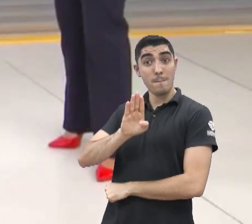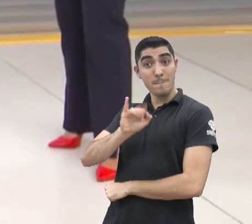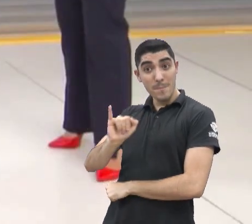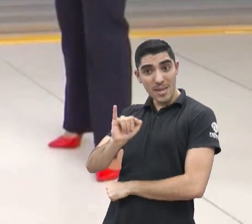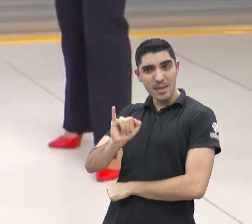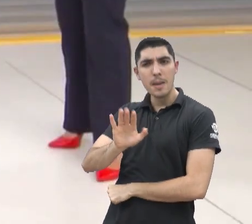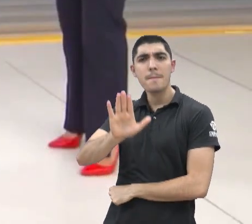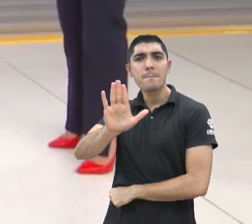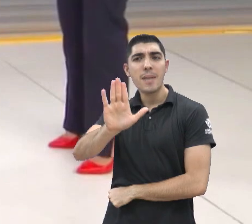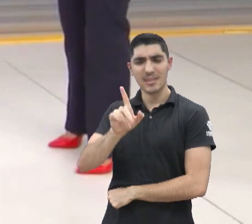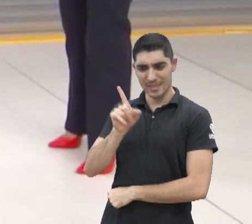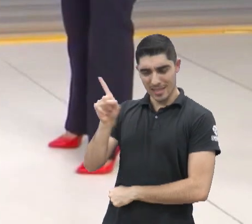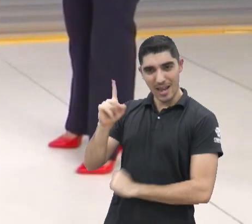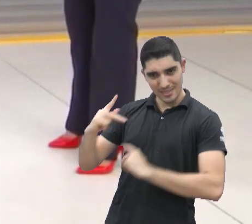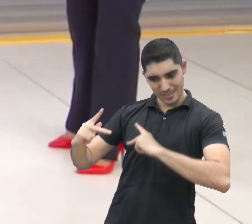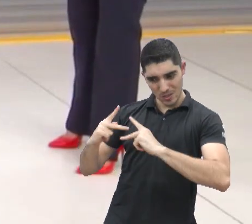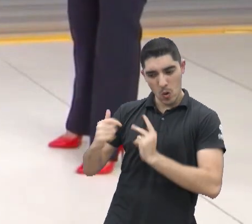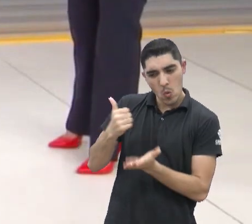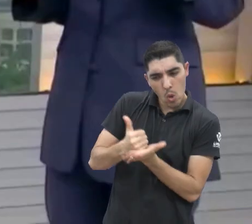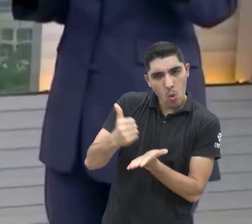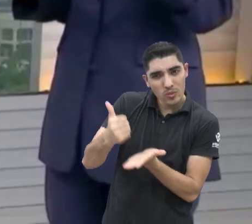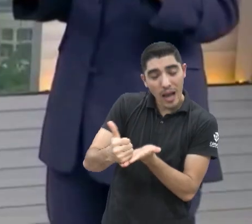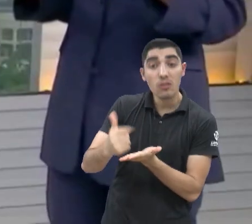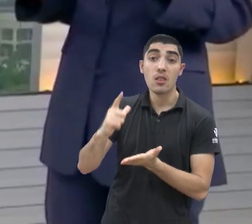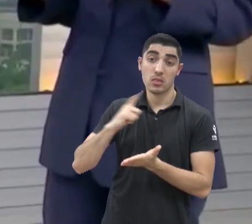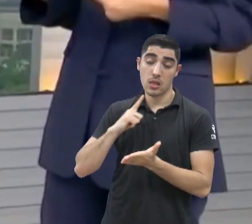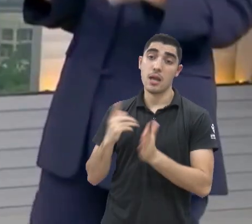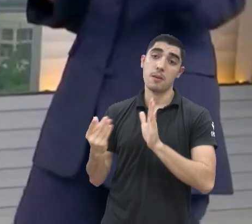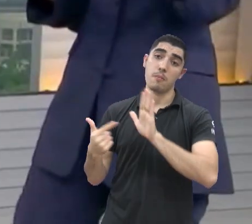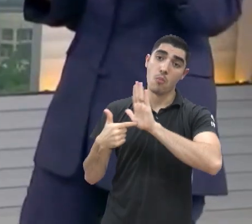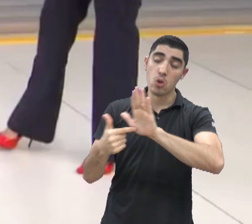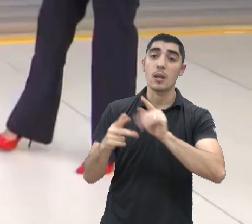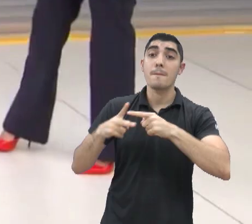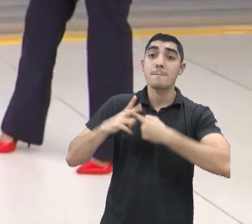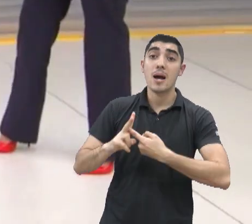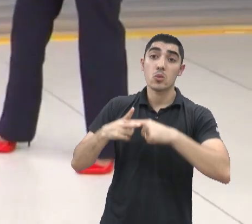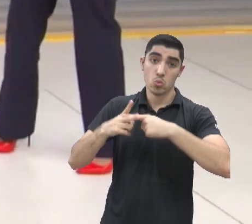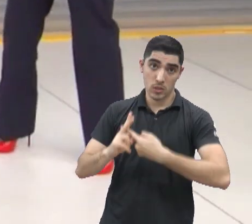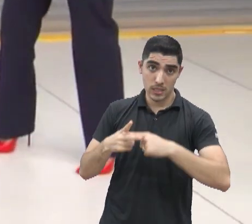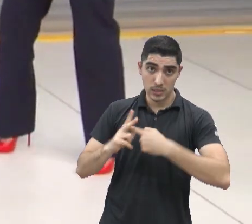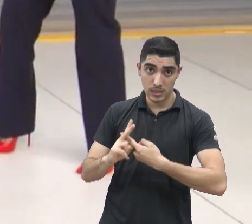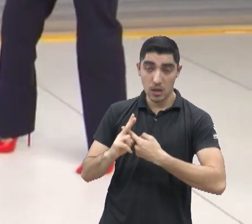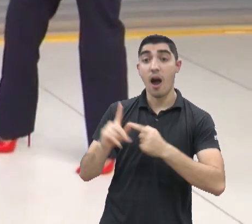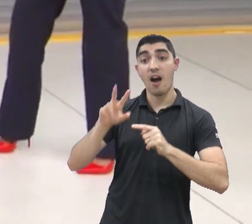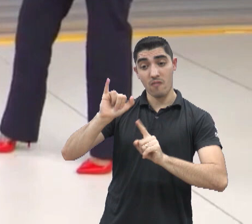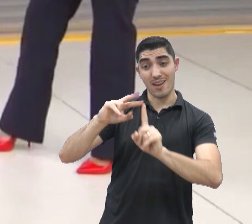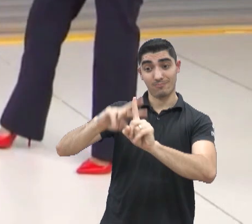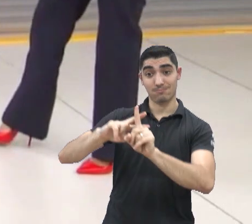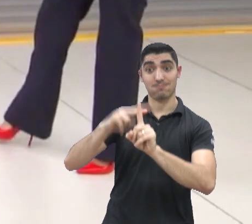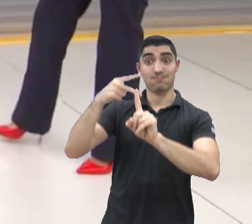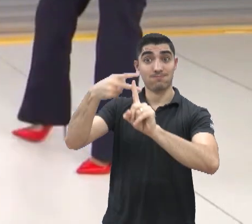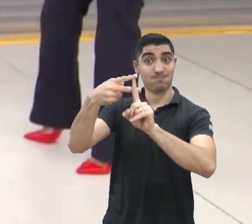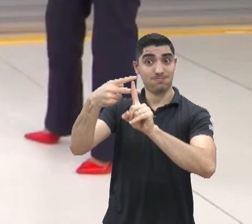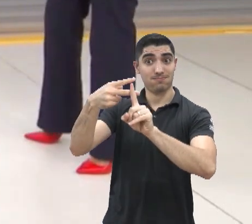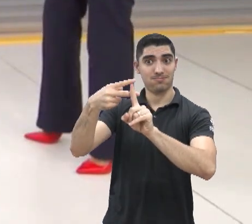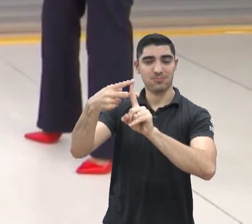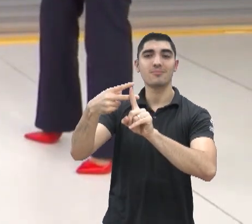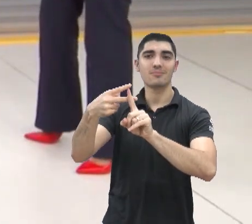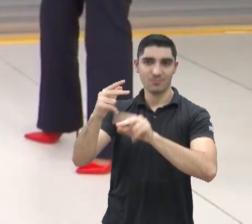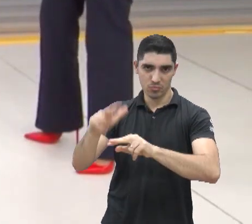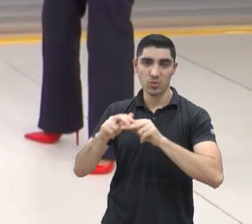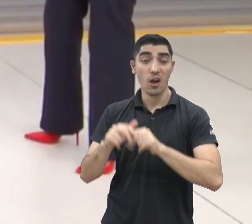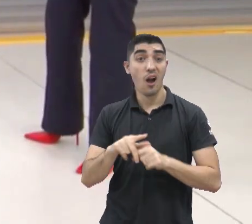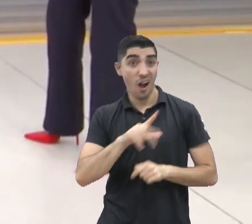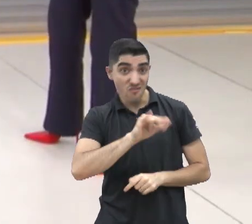de São José dos Campos inclui uma manutenção por 15 anos, o que vai dobrar o custo de capital. Dobra o custo, então. Vai para 3. E ter